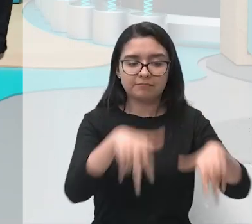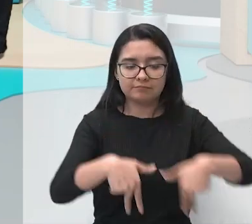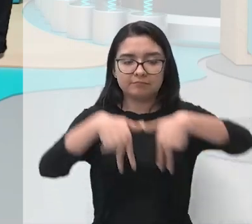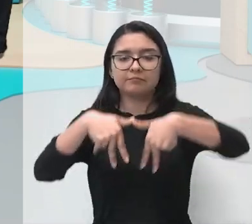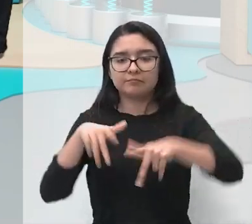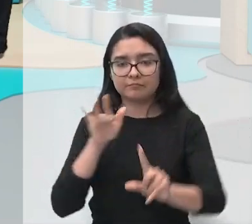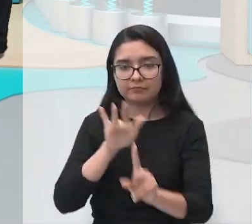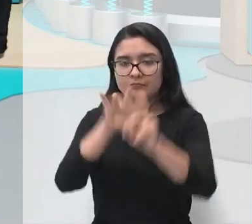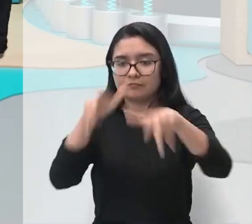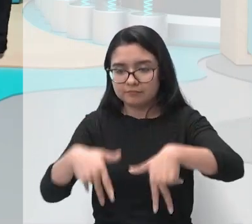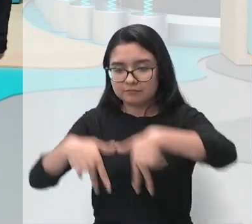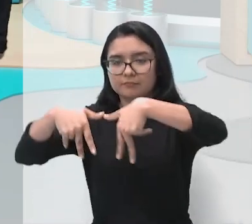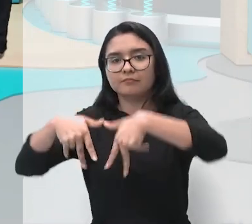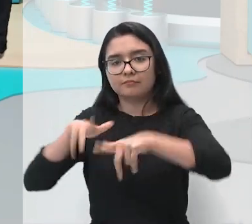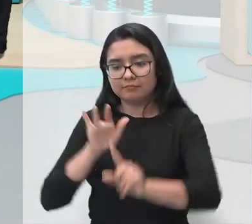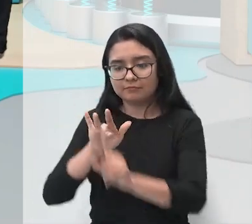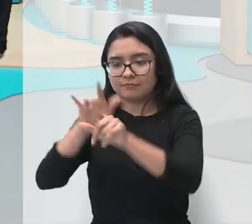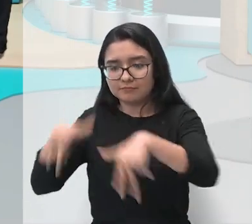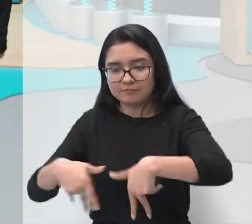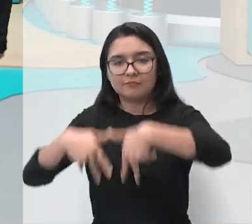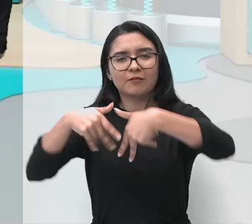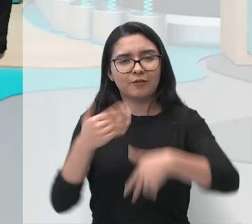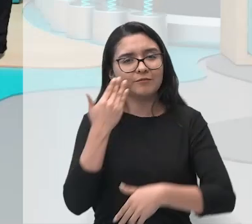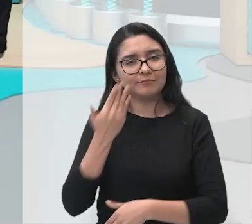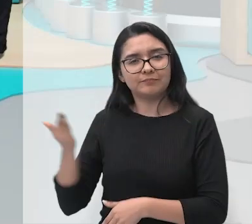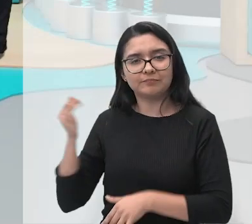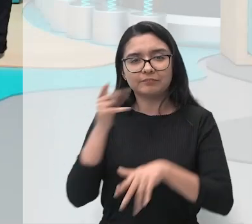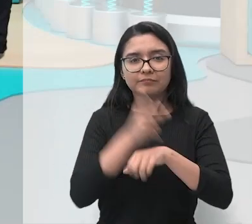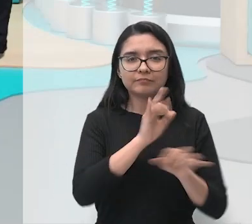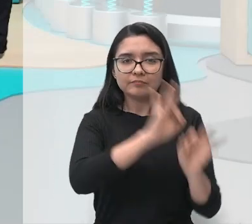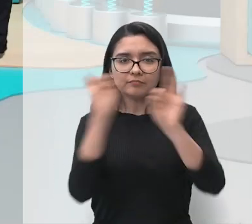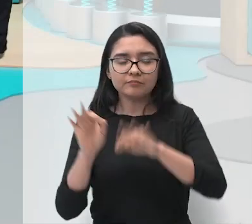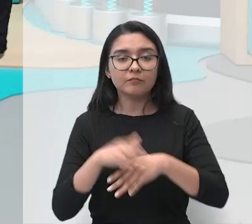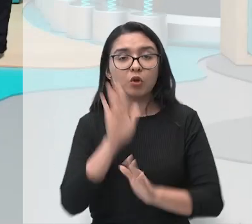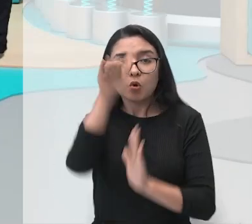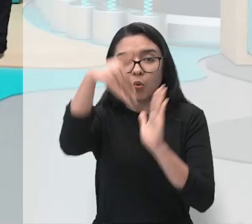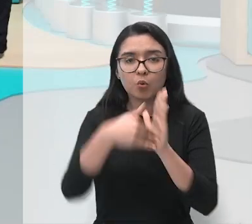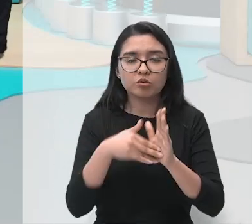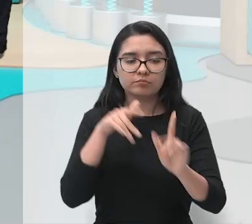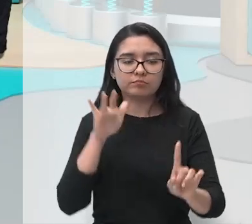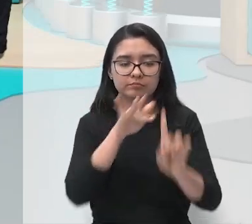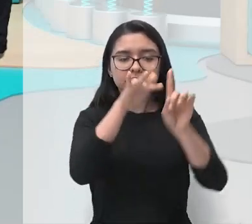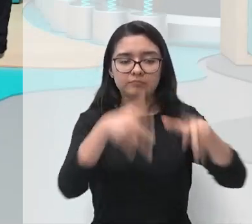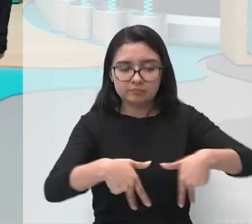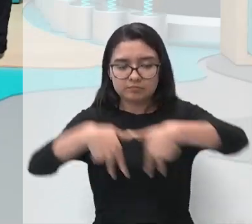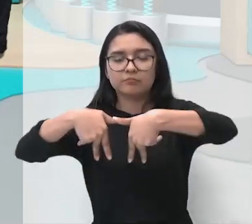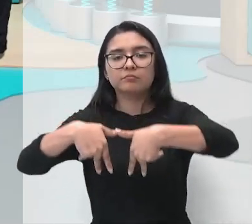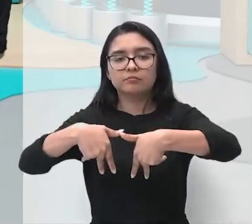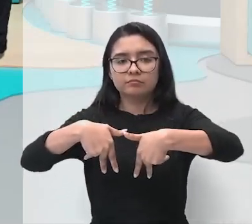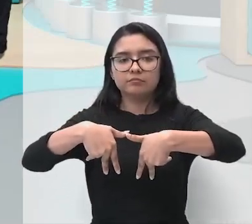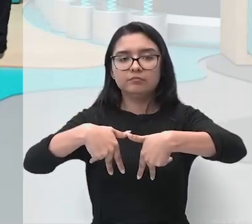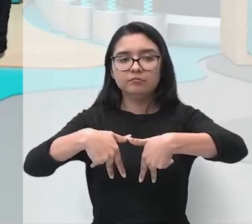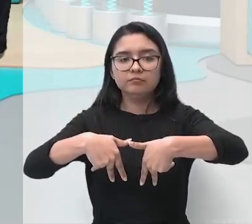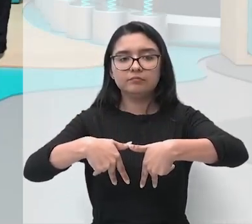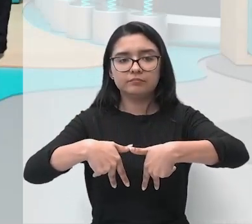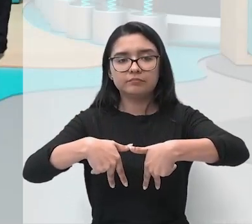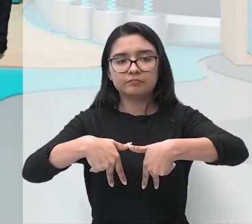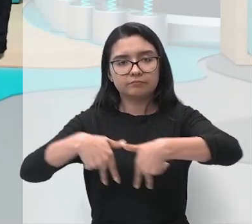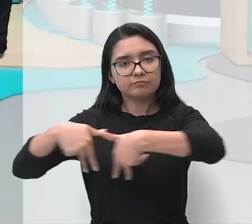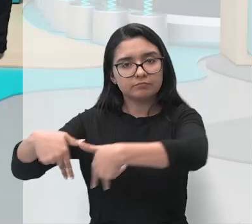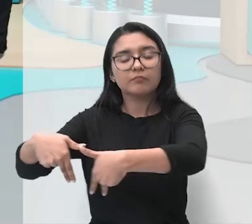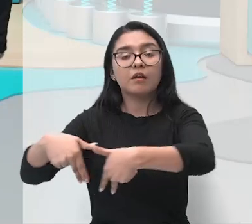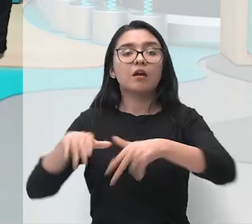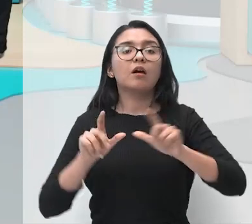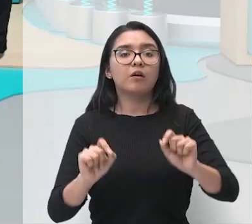vai formando a corrente, como vocês estão vendo aqui. E o último que for pego, não, na verdade, o último que sobrar, que não